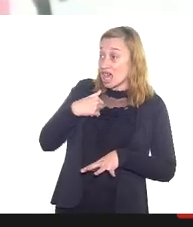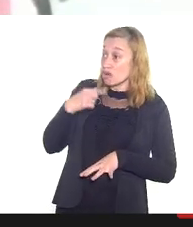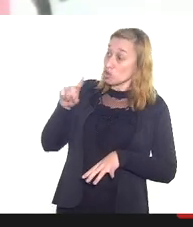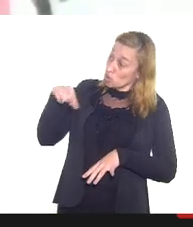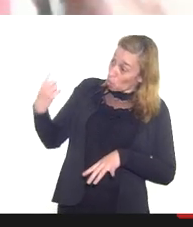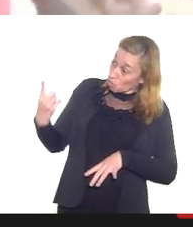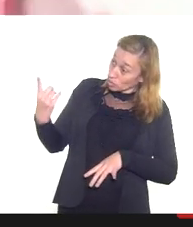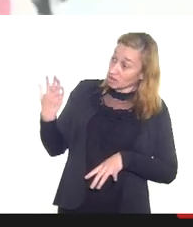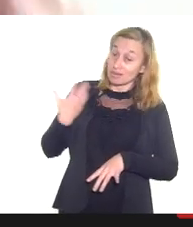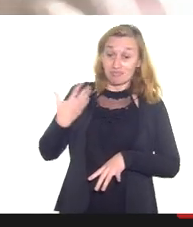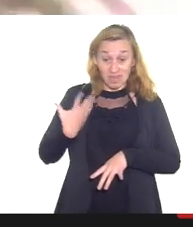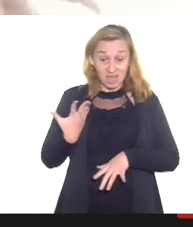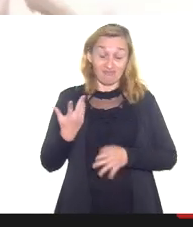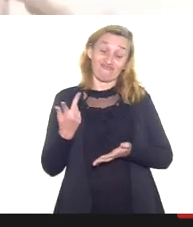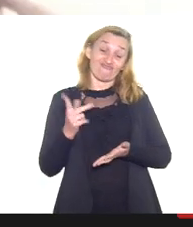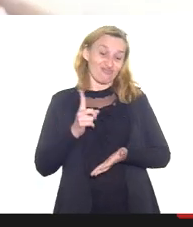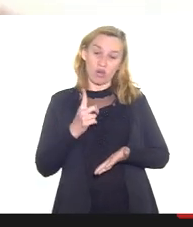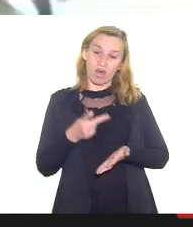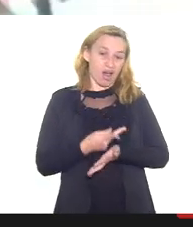estávamos enganados, né?